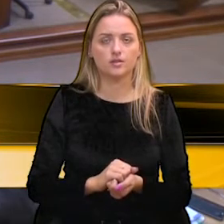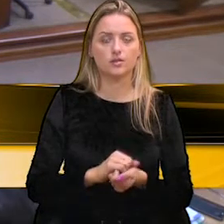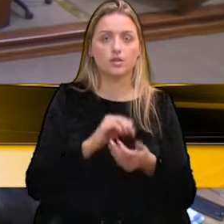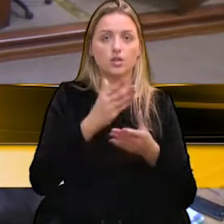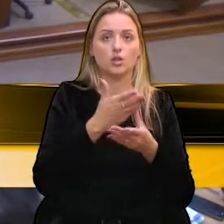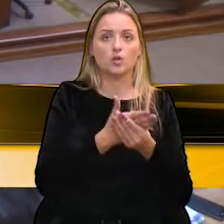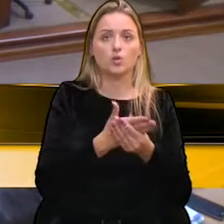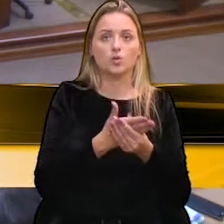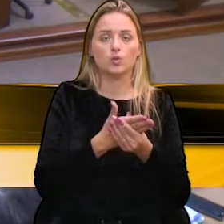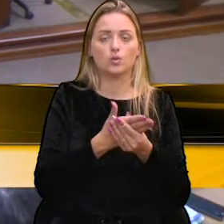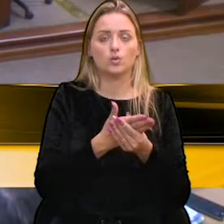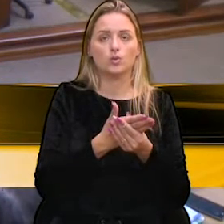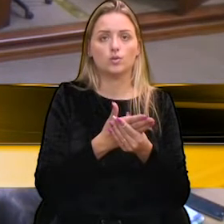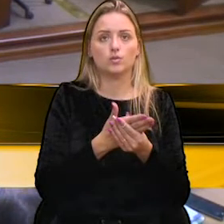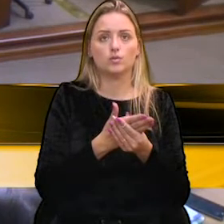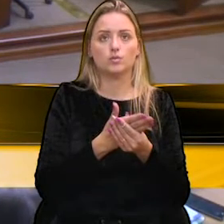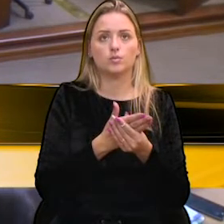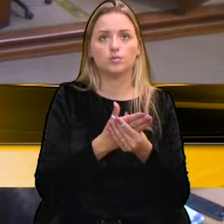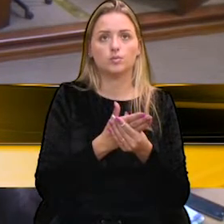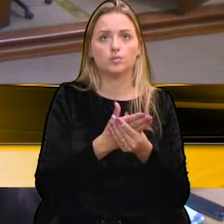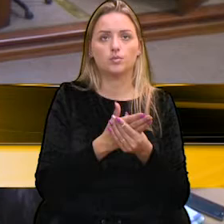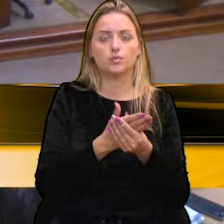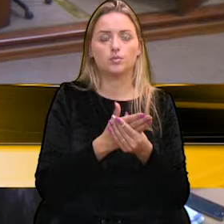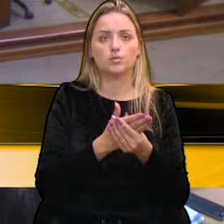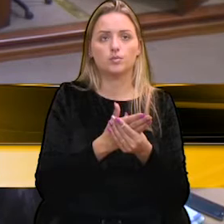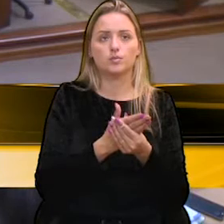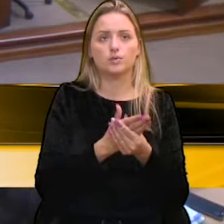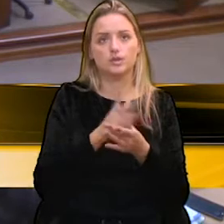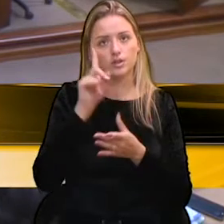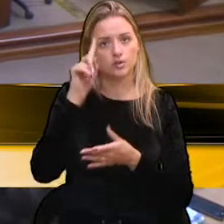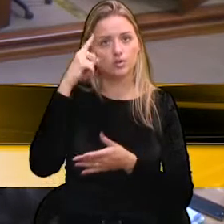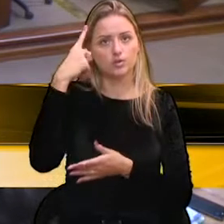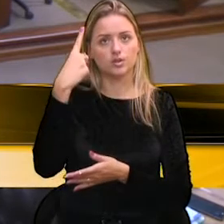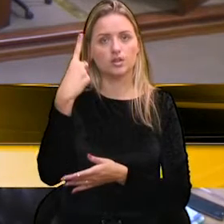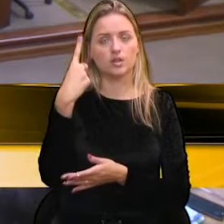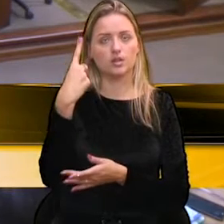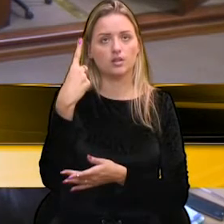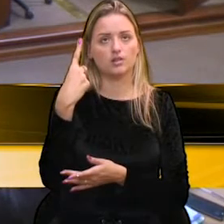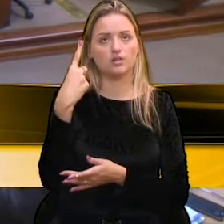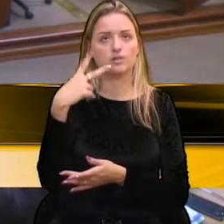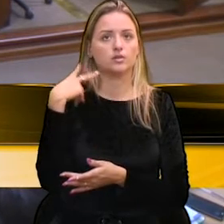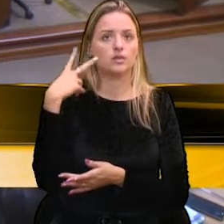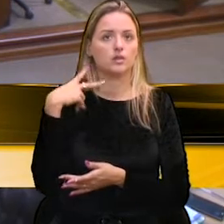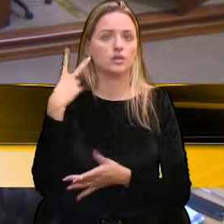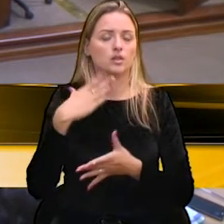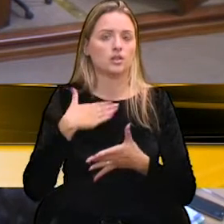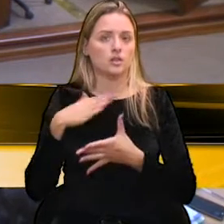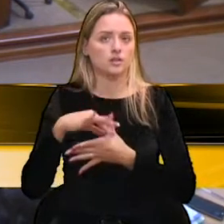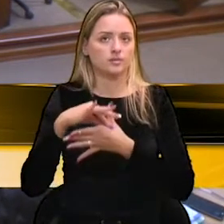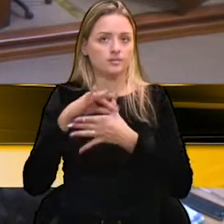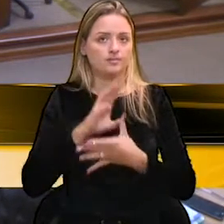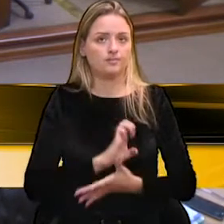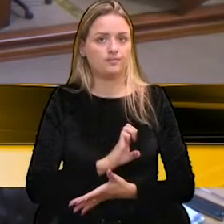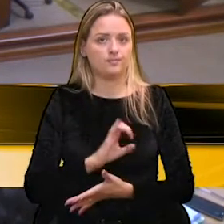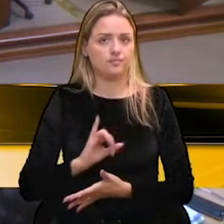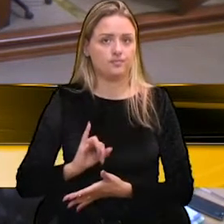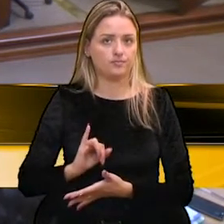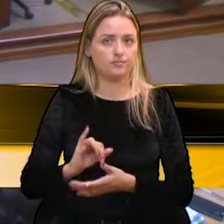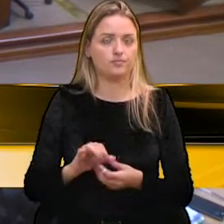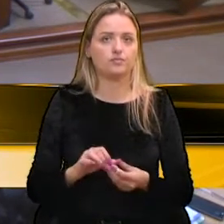esse processo de origem de iniciativa do meu líder, o vereador Ed Carlos,